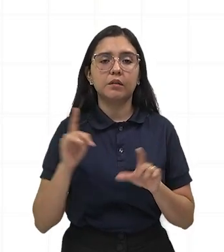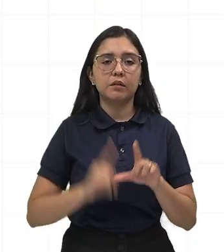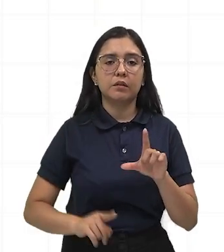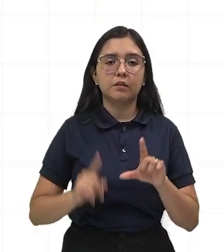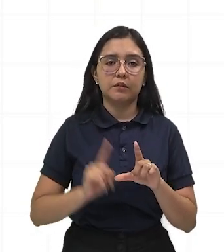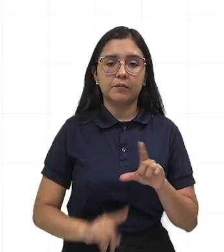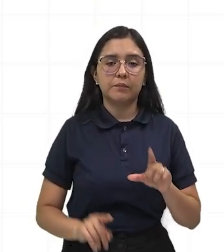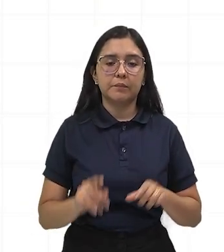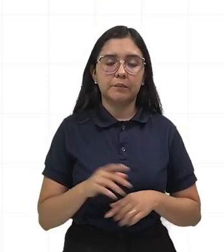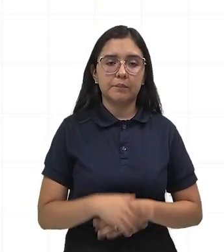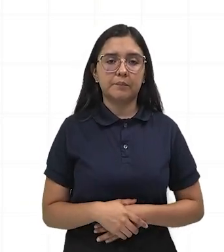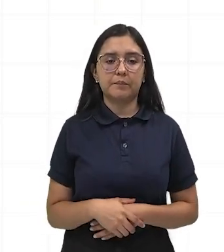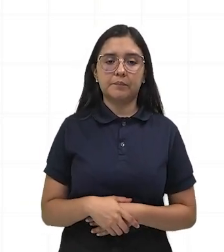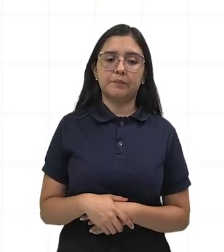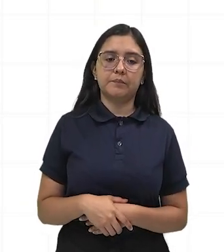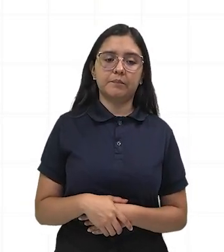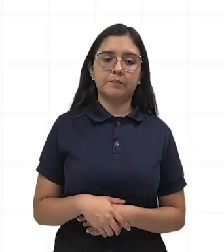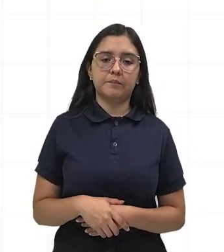2,